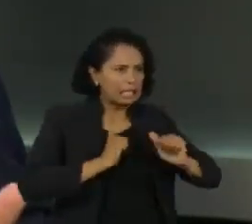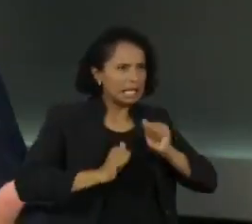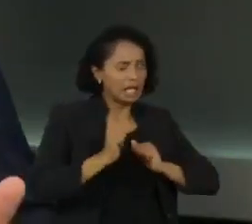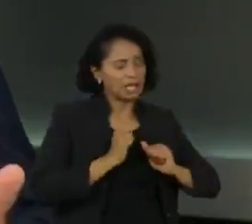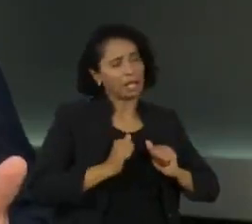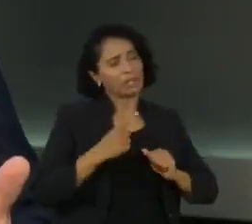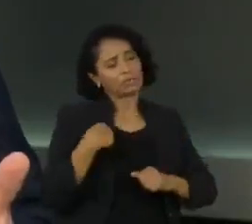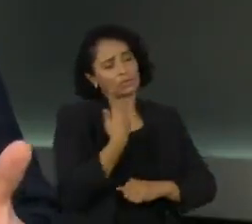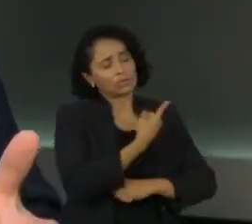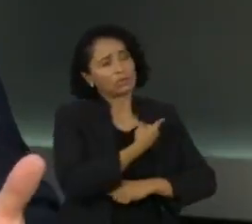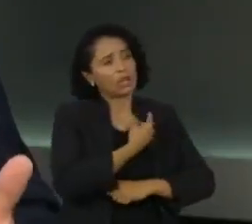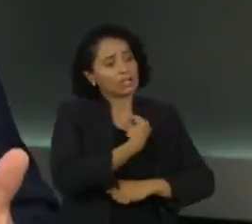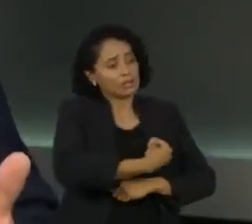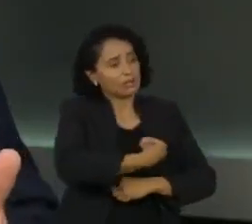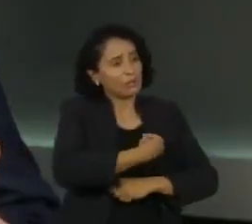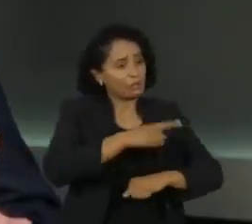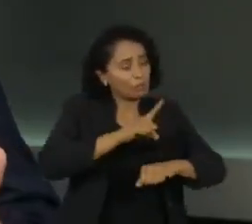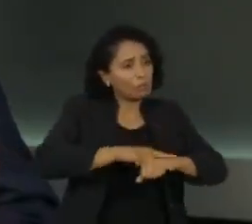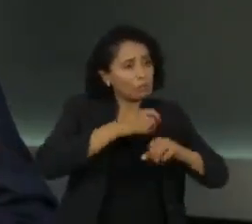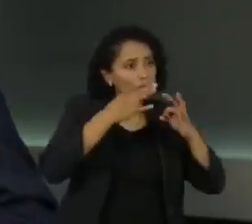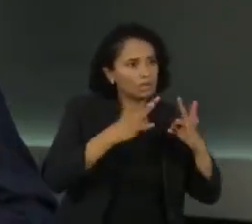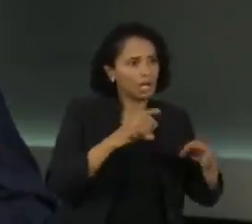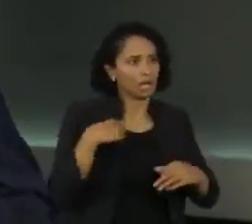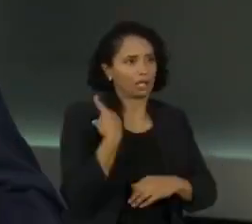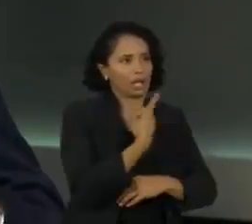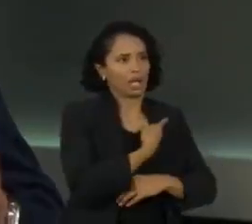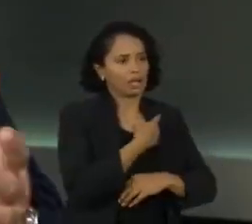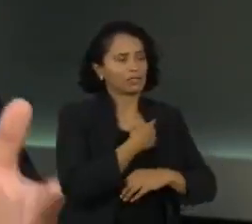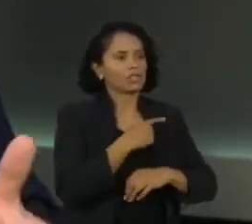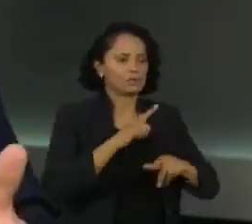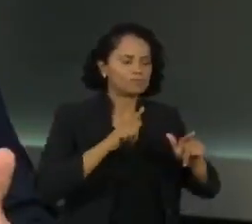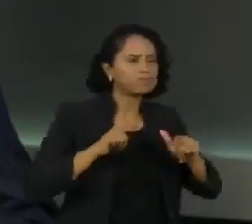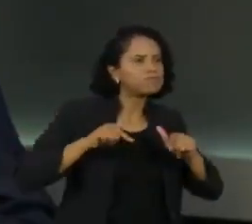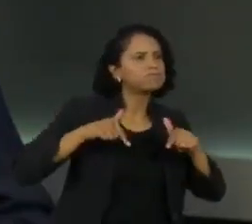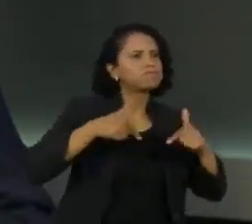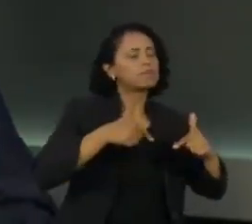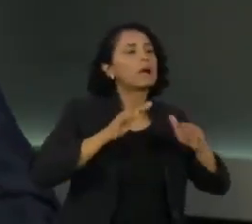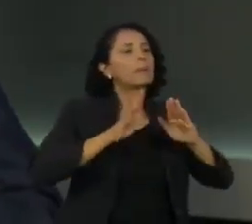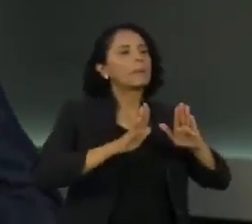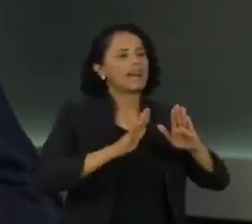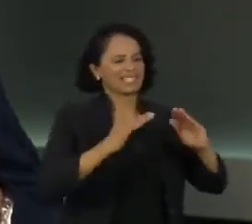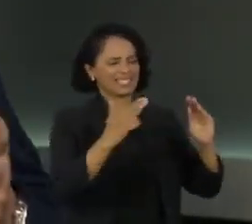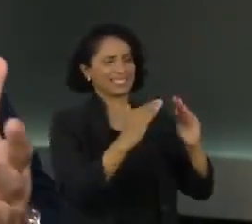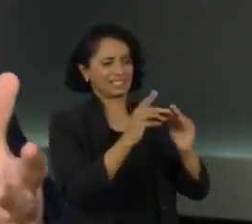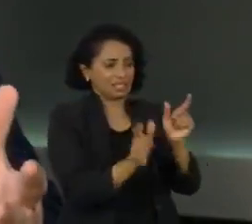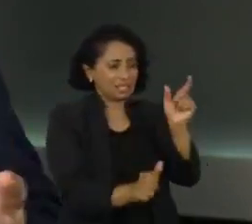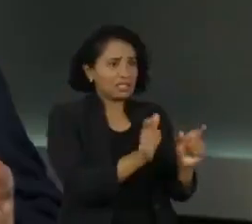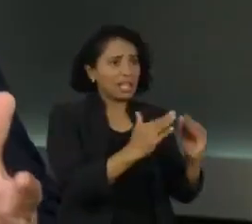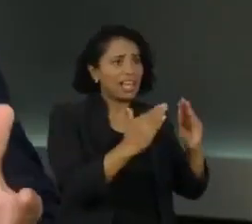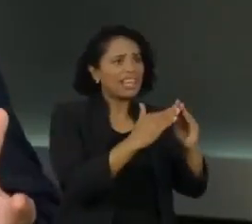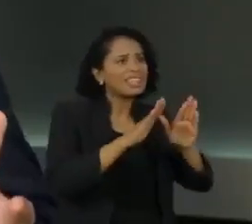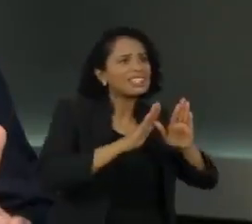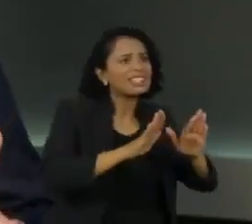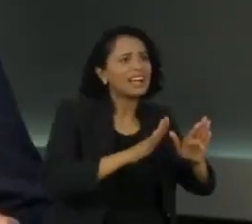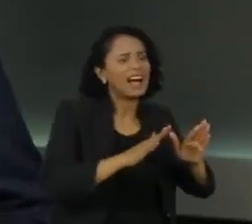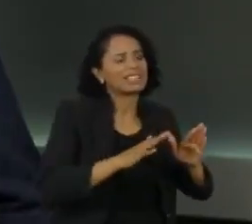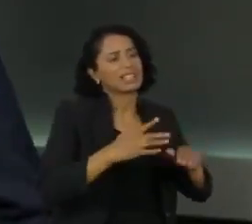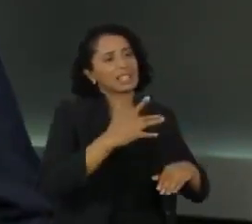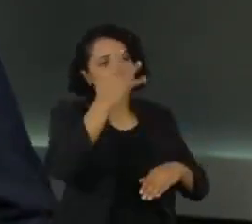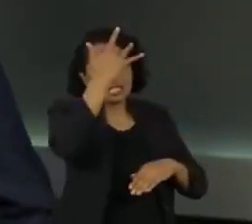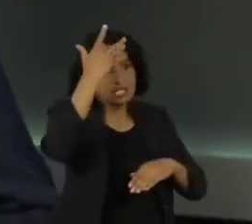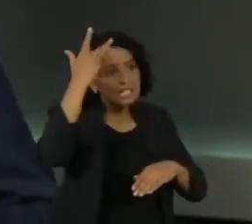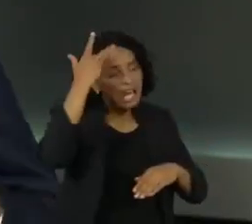gente está agora vivendo, enfrentando, né, as pessoas fechadas em casa, a saúde